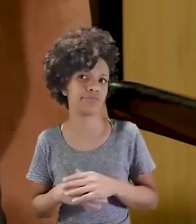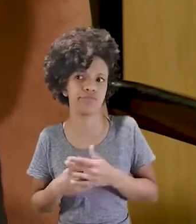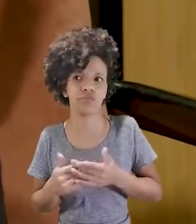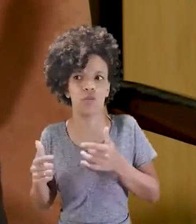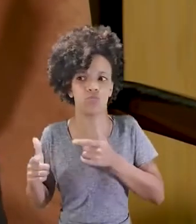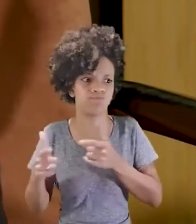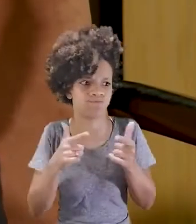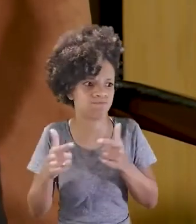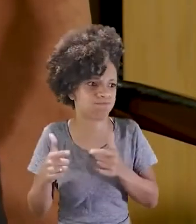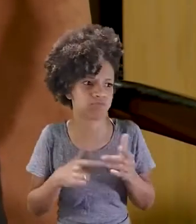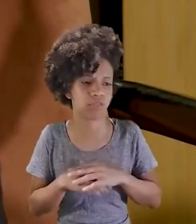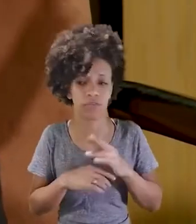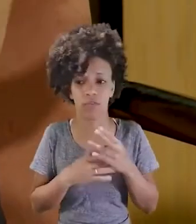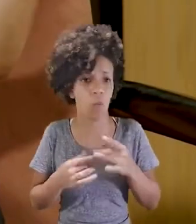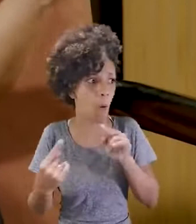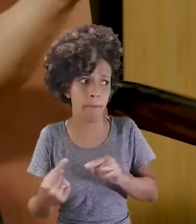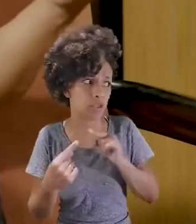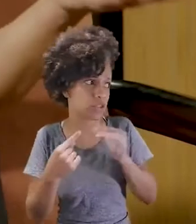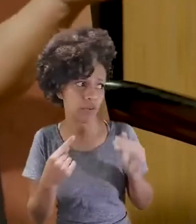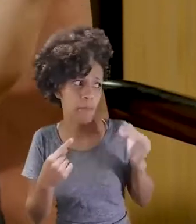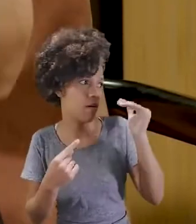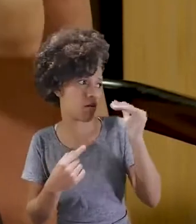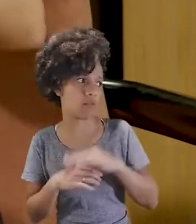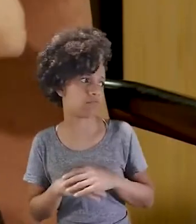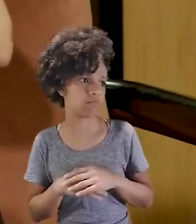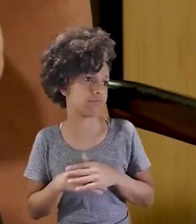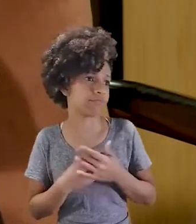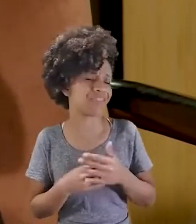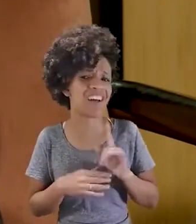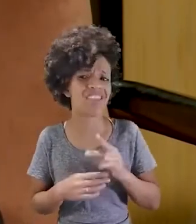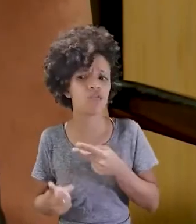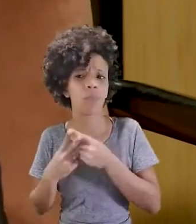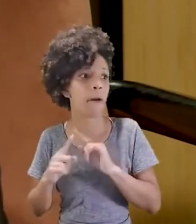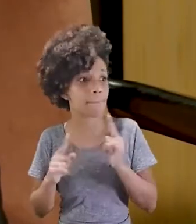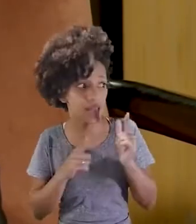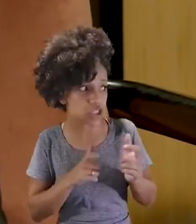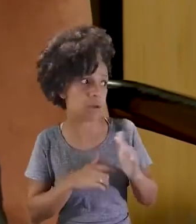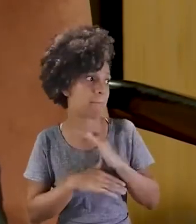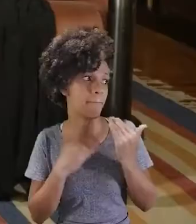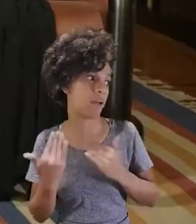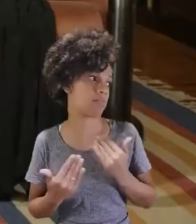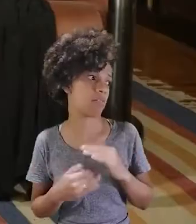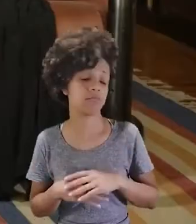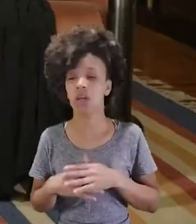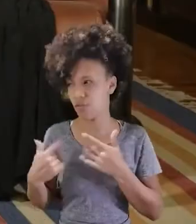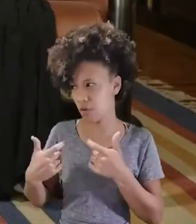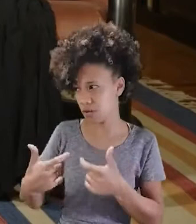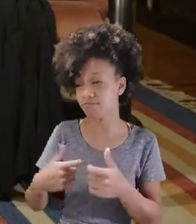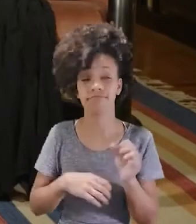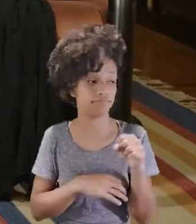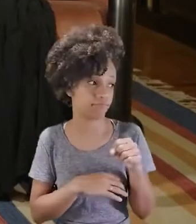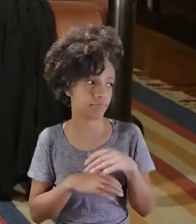Digamos um uma me responder né objetivo maior ali de não às vezes de prender mais de matar umas pessoas então gera